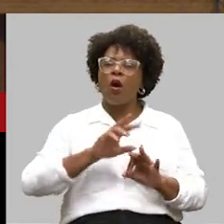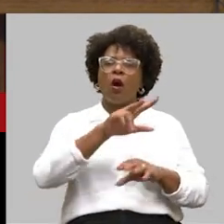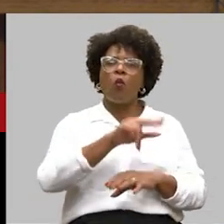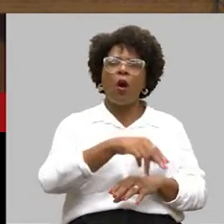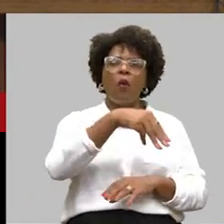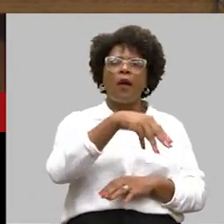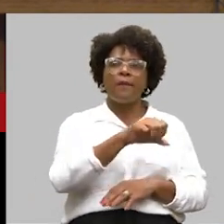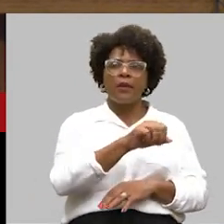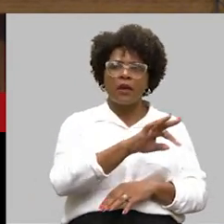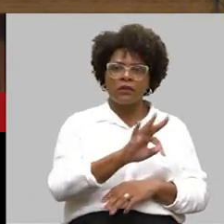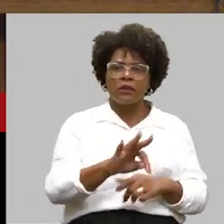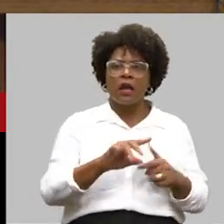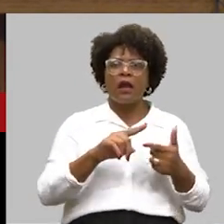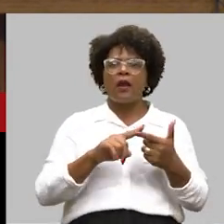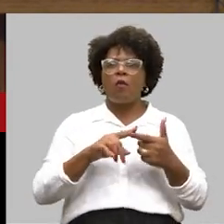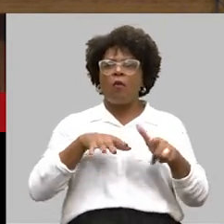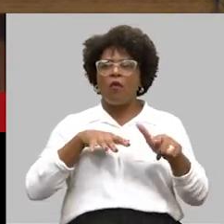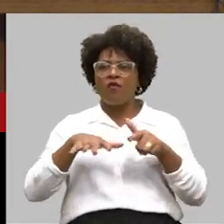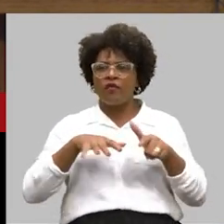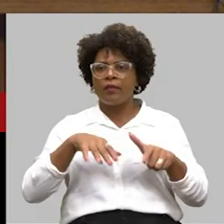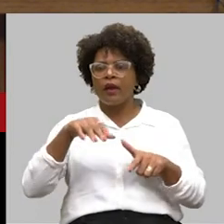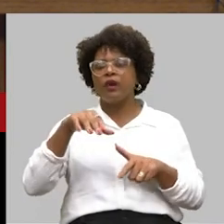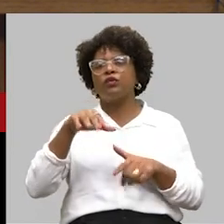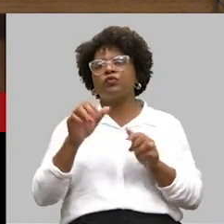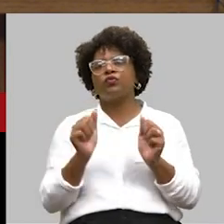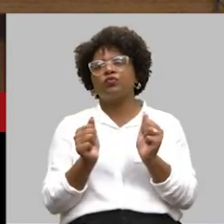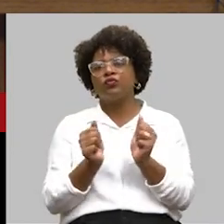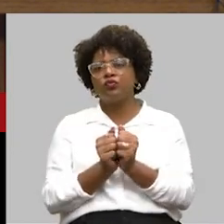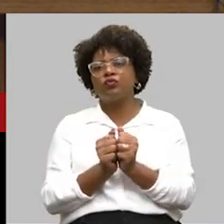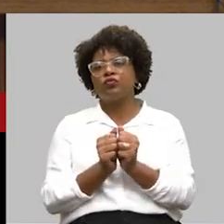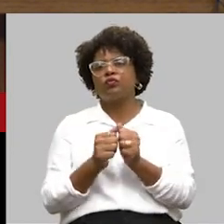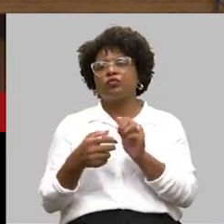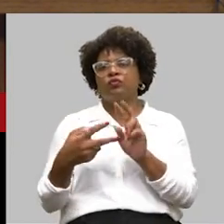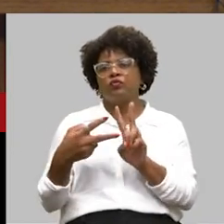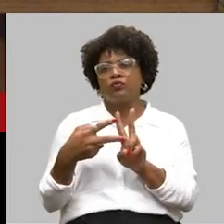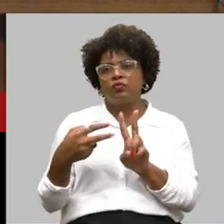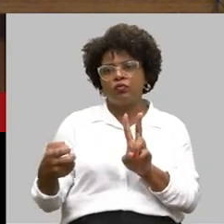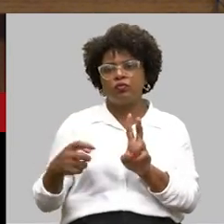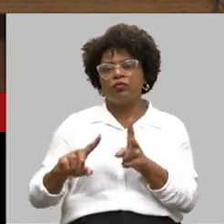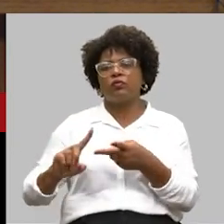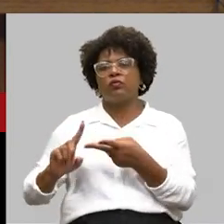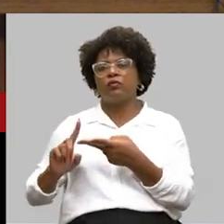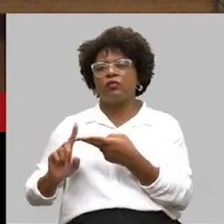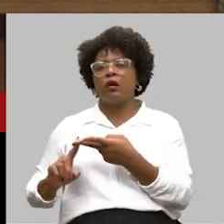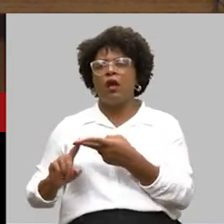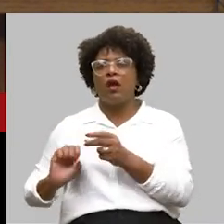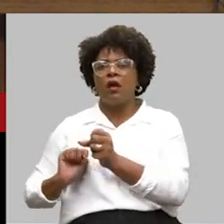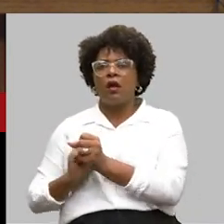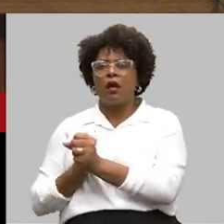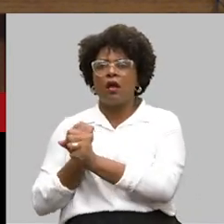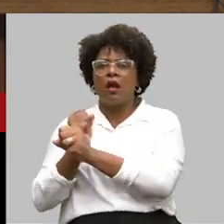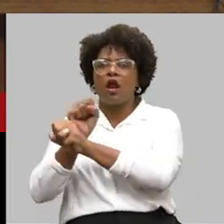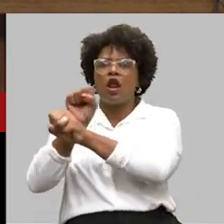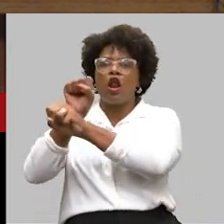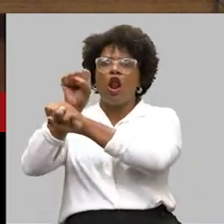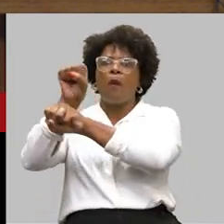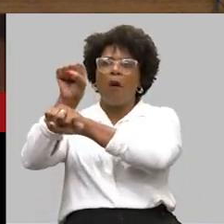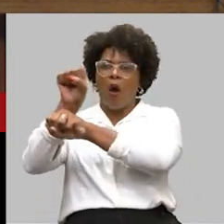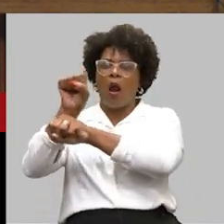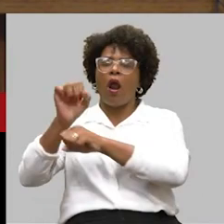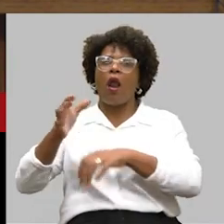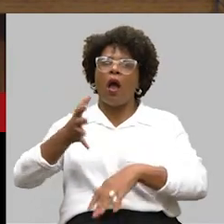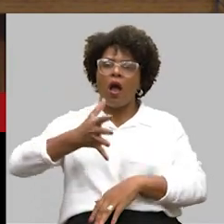povo indígena também tem um movimento da educação o povo quilombola é o povo do campo então é o momento da gente se